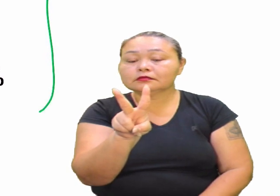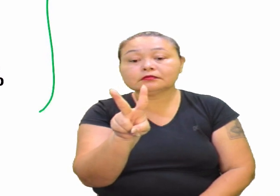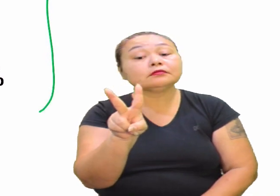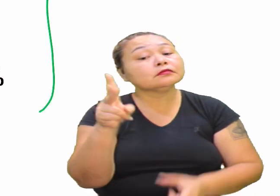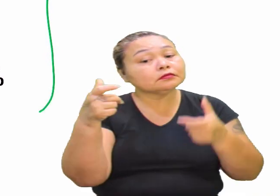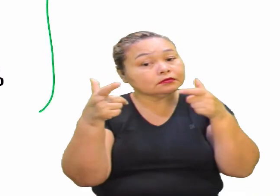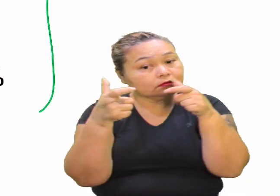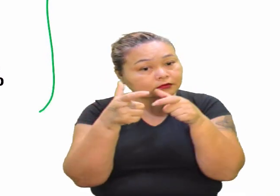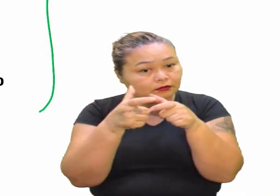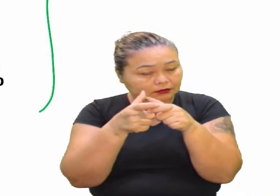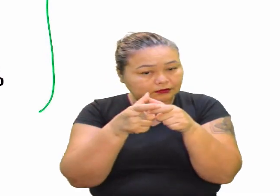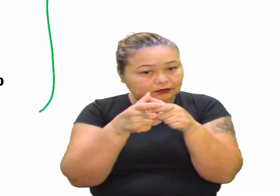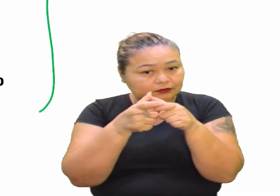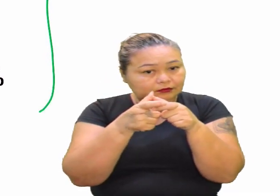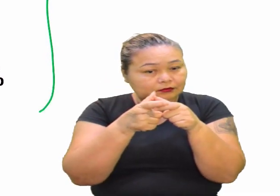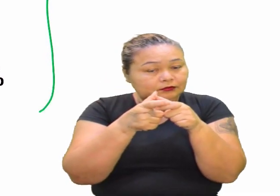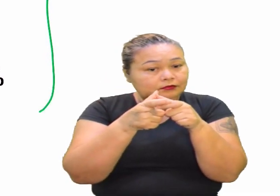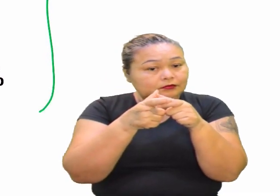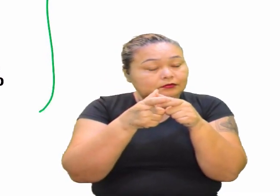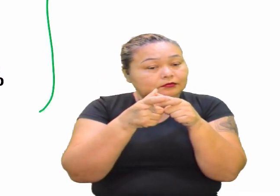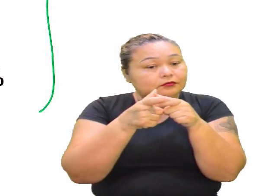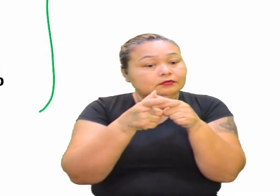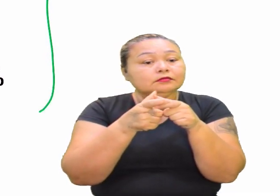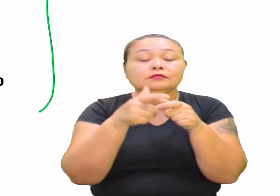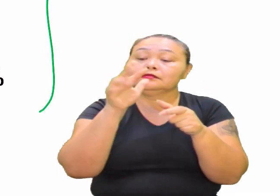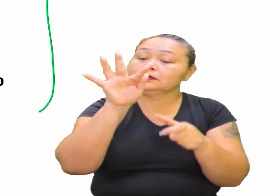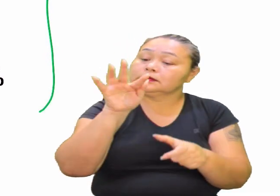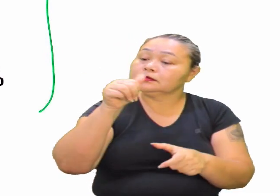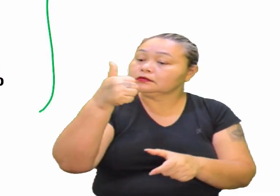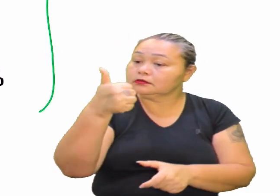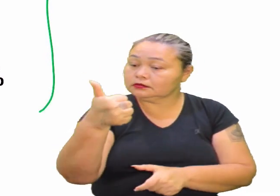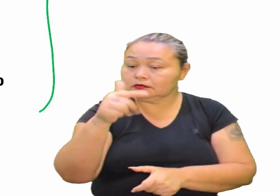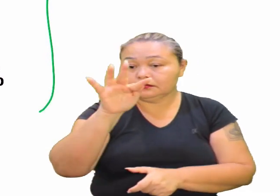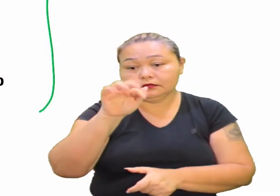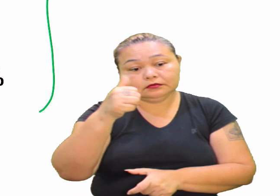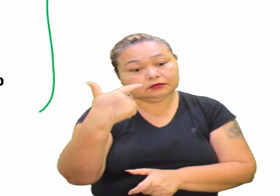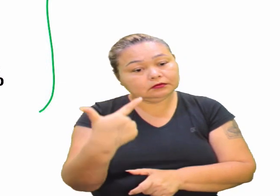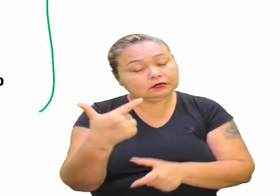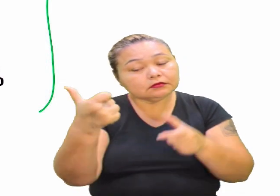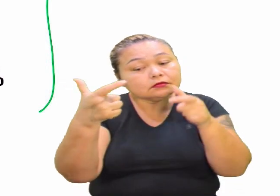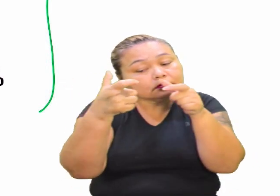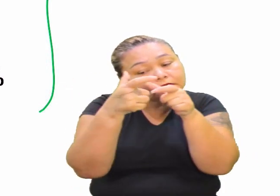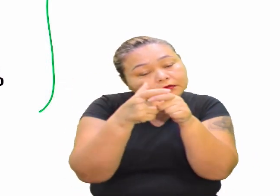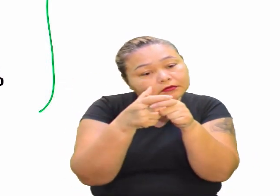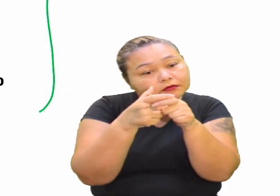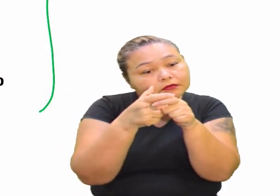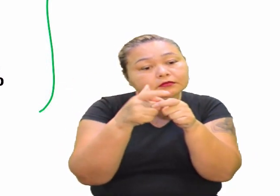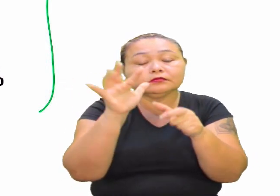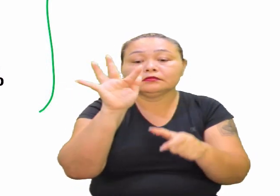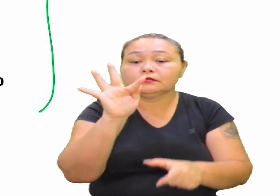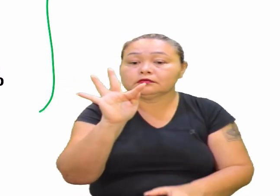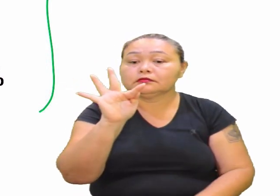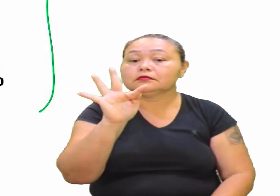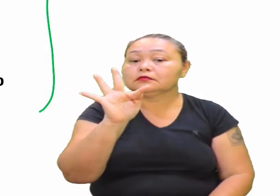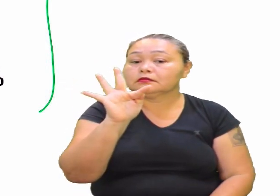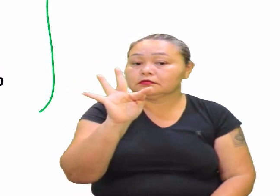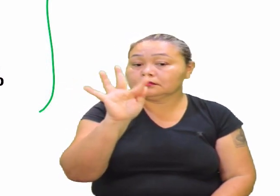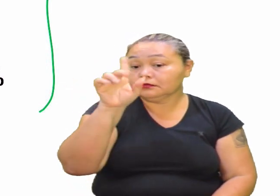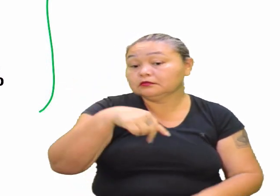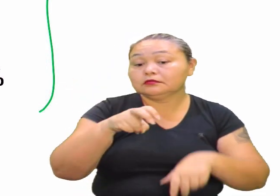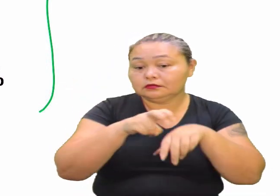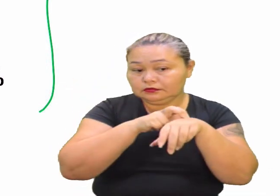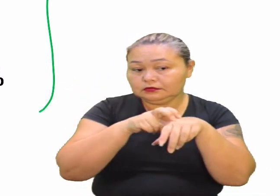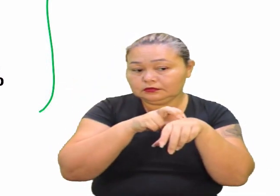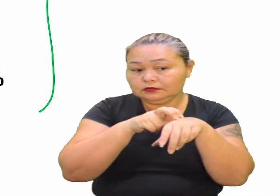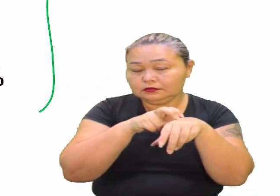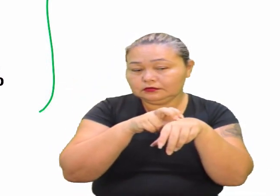menor proporção, contando F1 e F2. Menor proporção é quem? É o verde. Então,